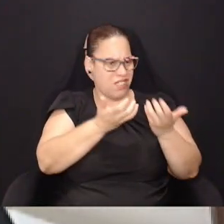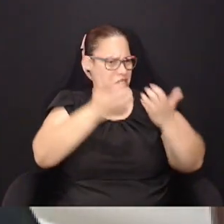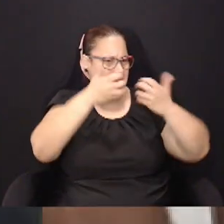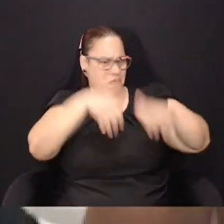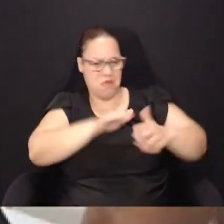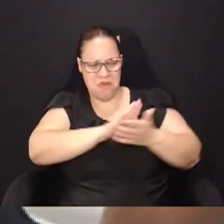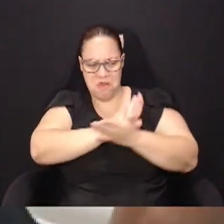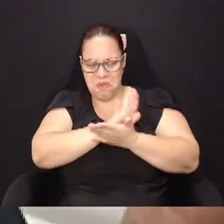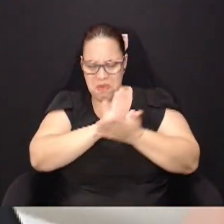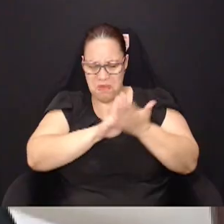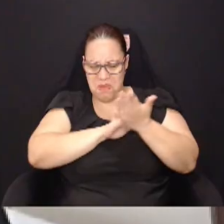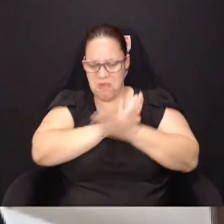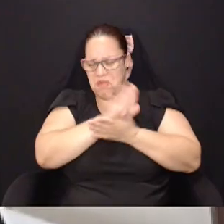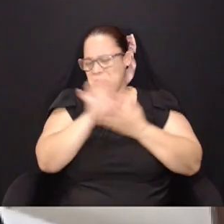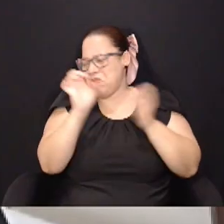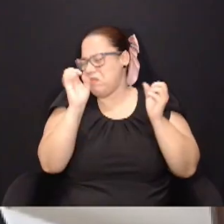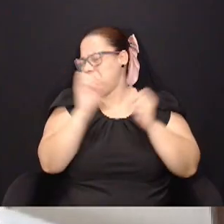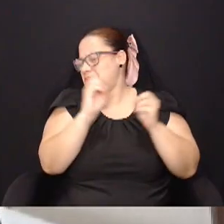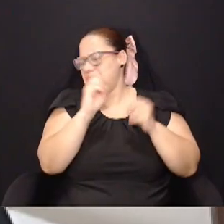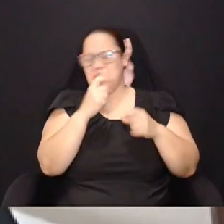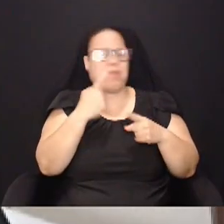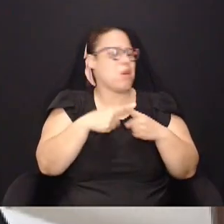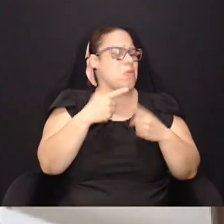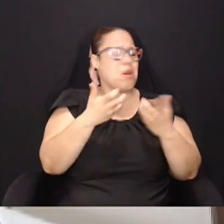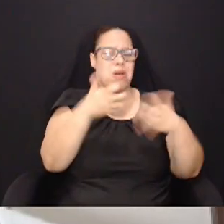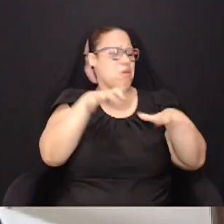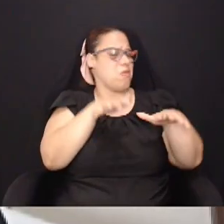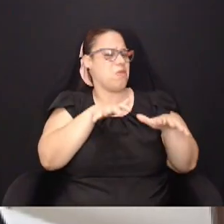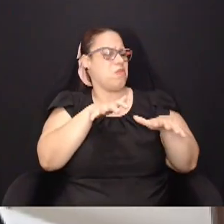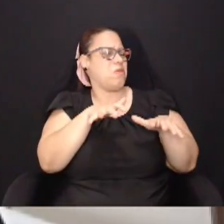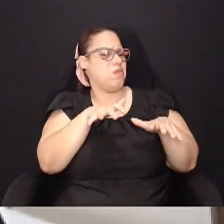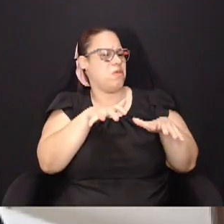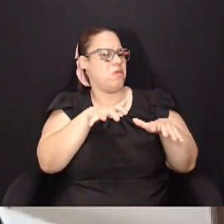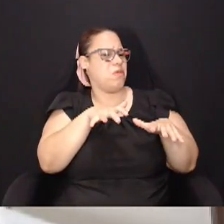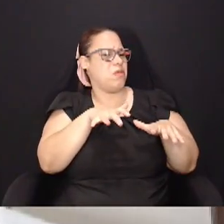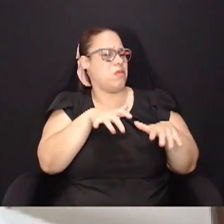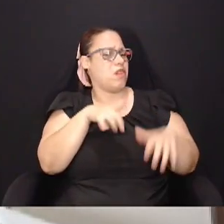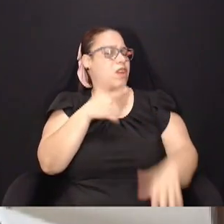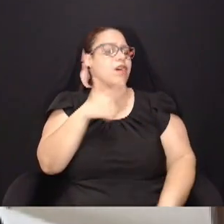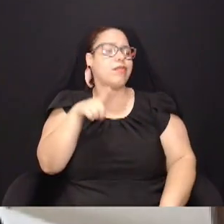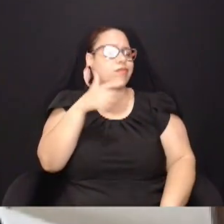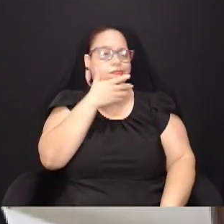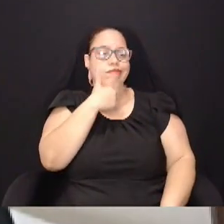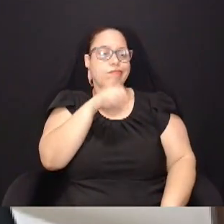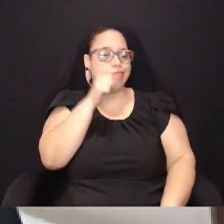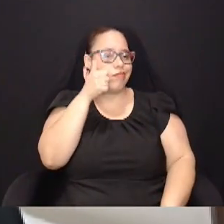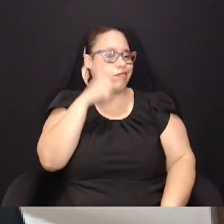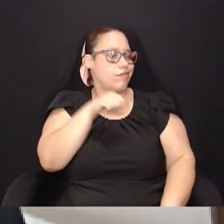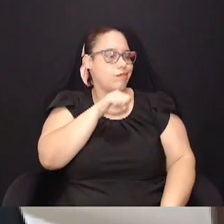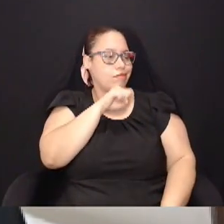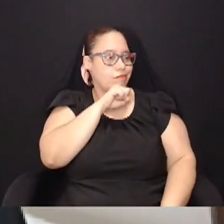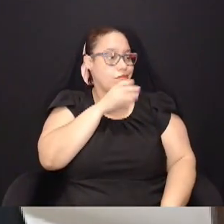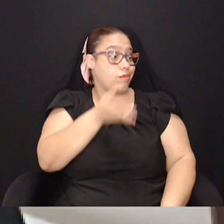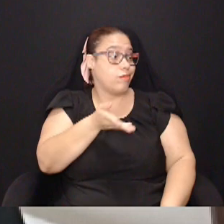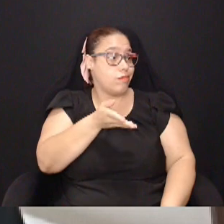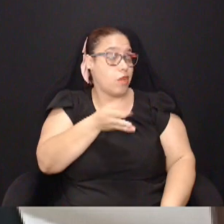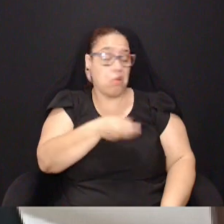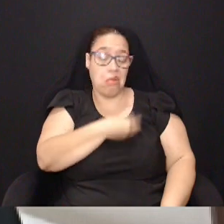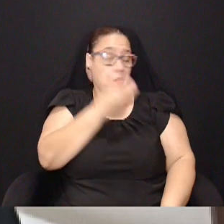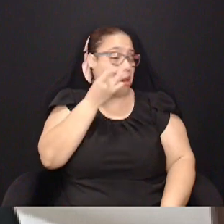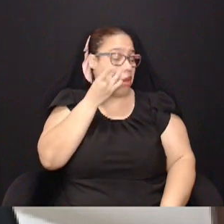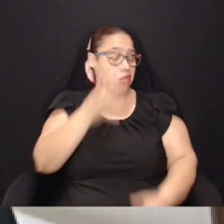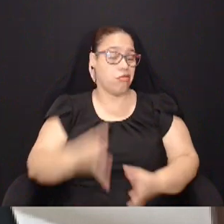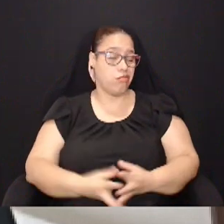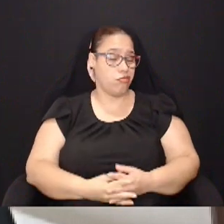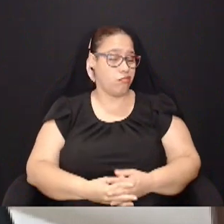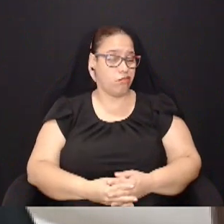Mas por quê? Por que eles não querem? Porque eles não têm pais. Né? Os pais não estão presentes. A